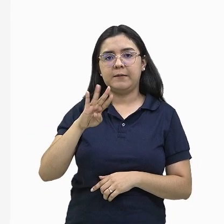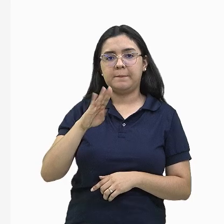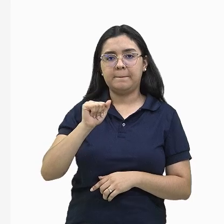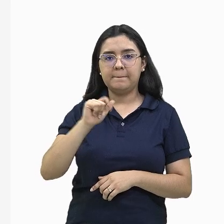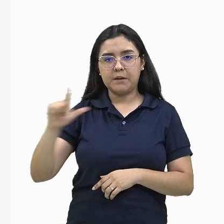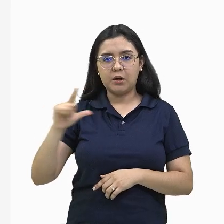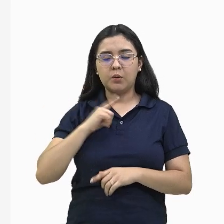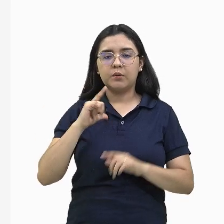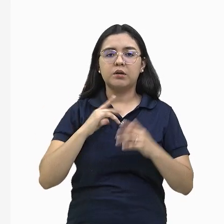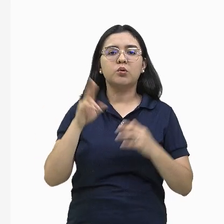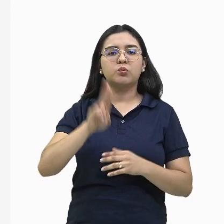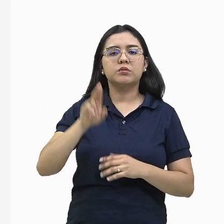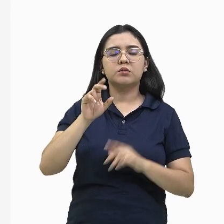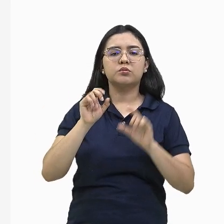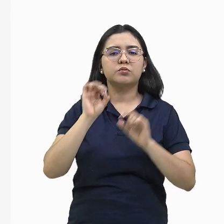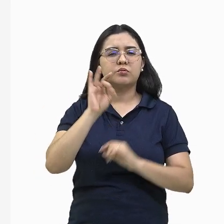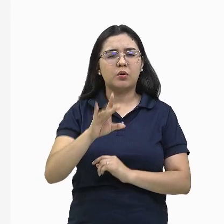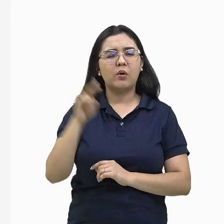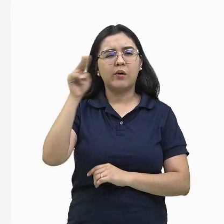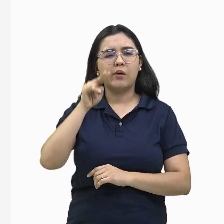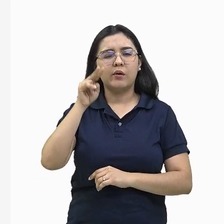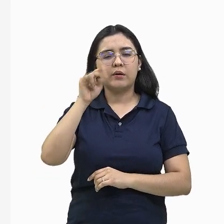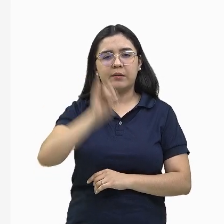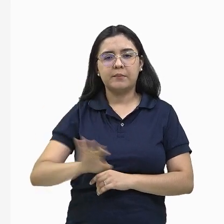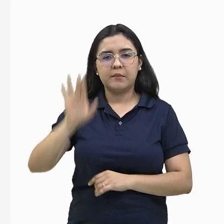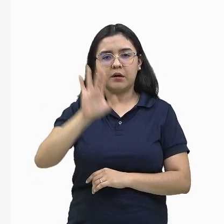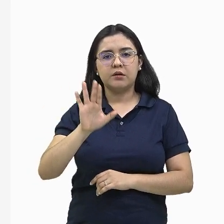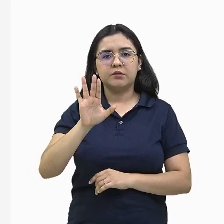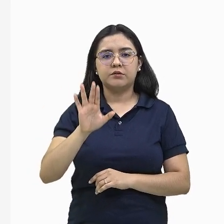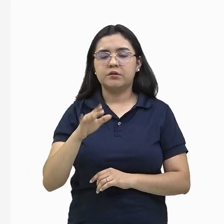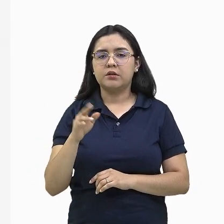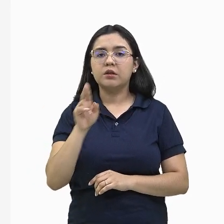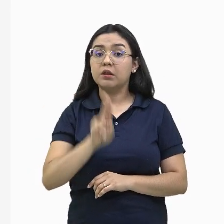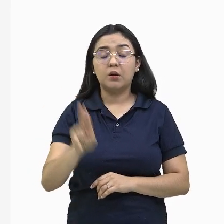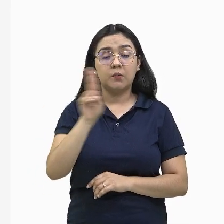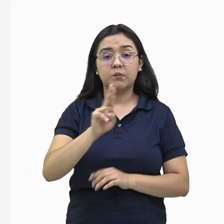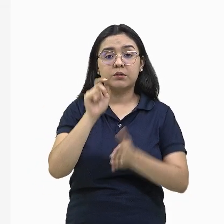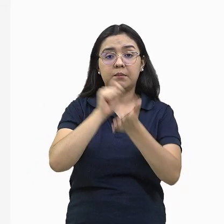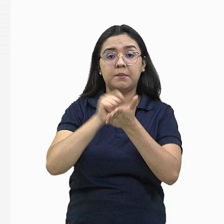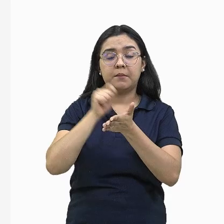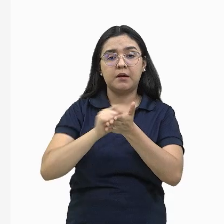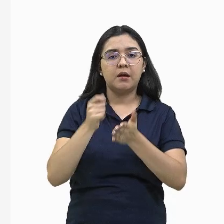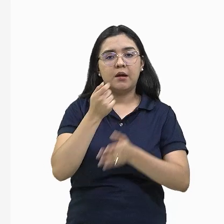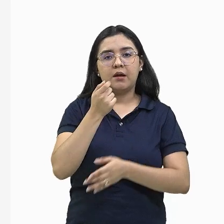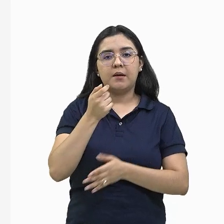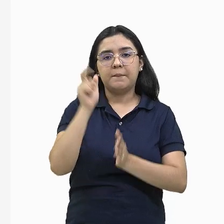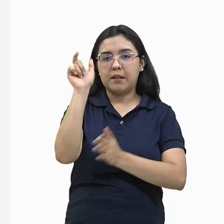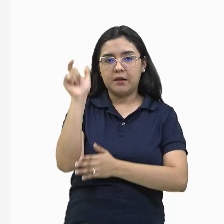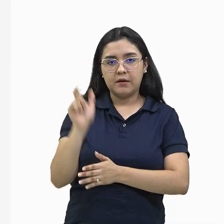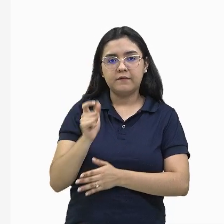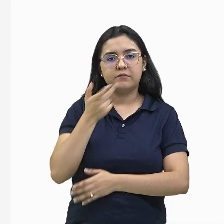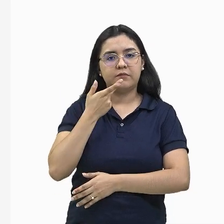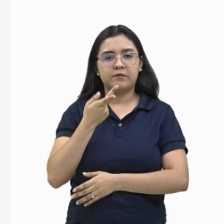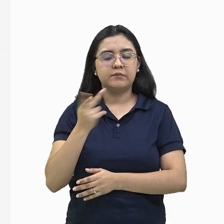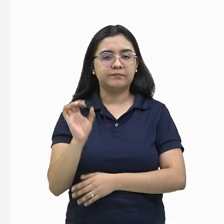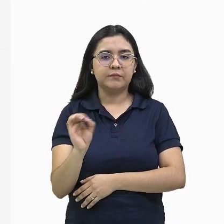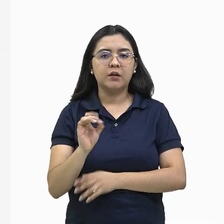não verbal, gente, é exatamente a linguagem que não faz uso da palavra. Então, ela vai fazer uso de quê para